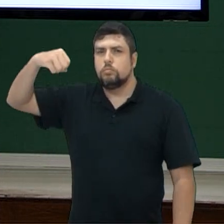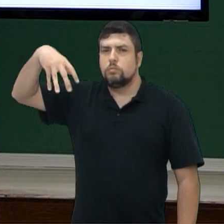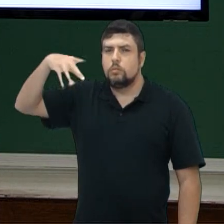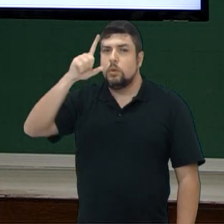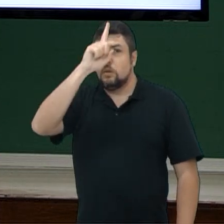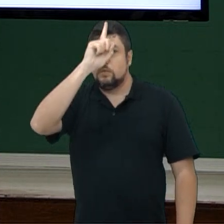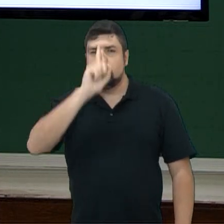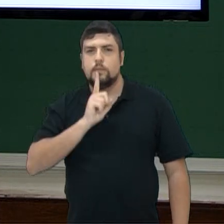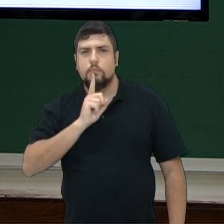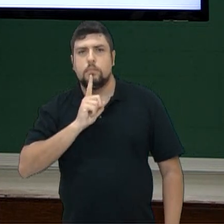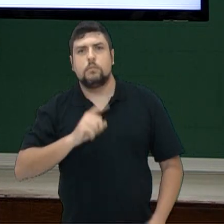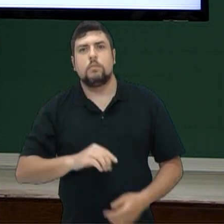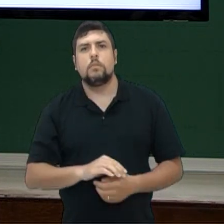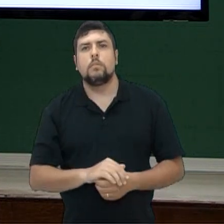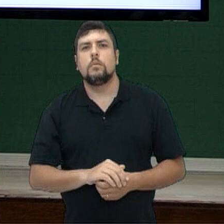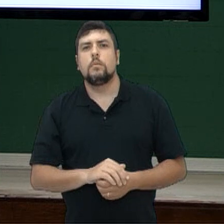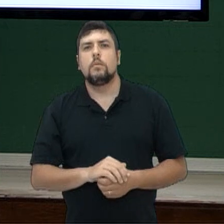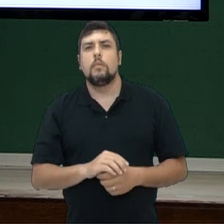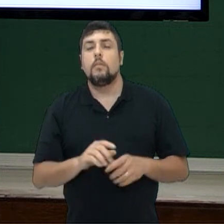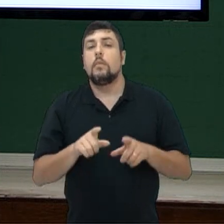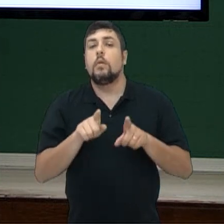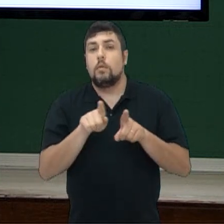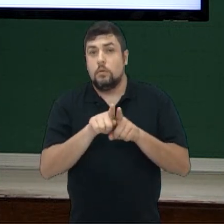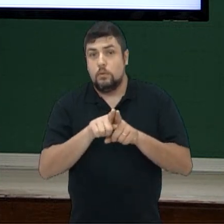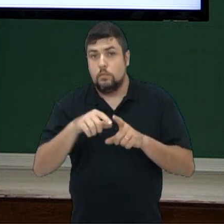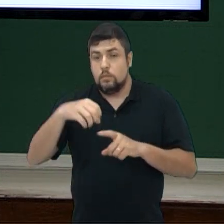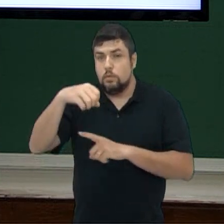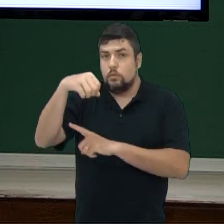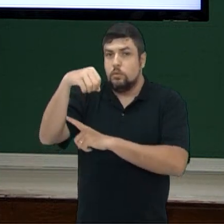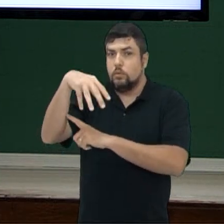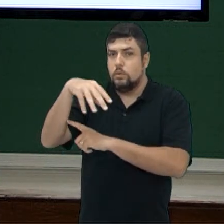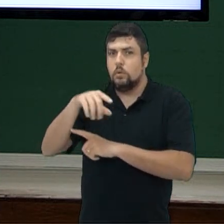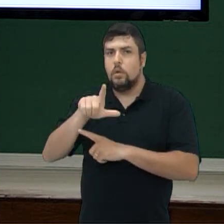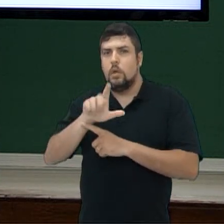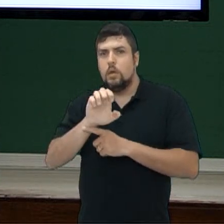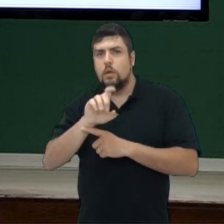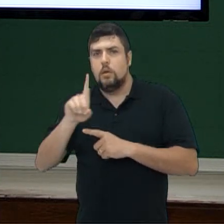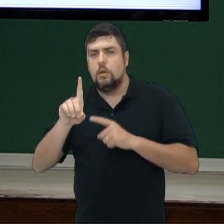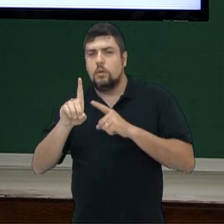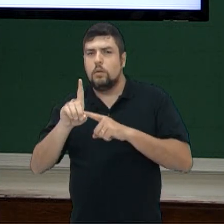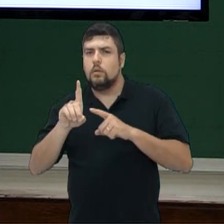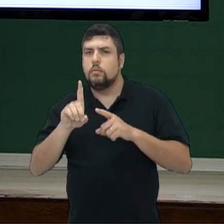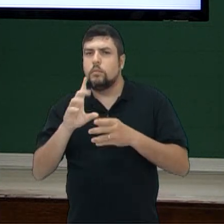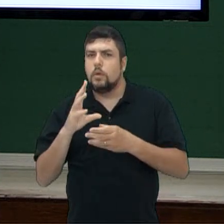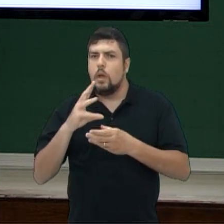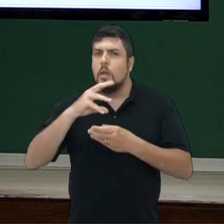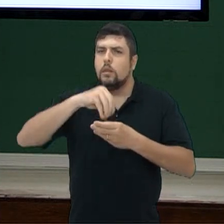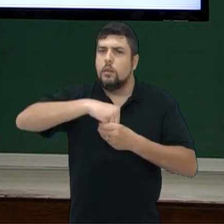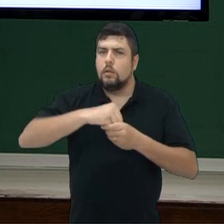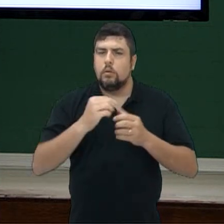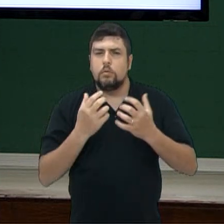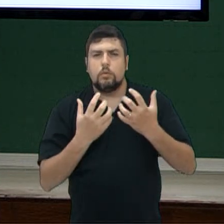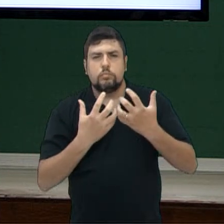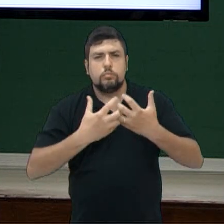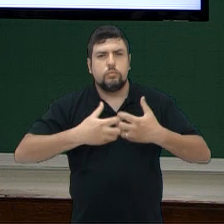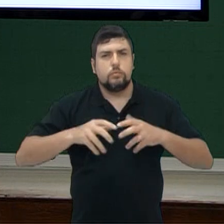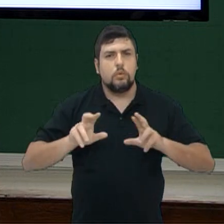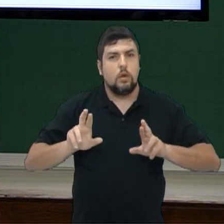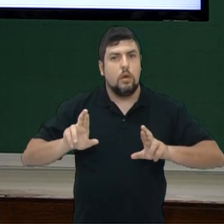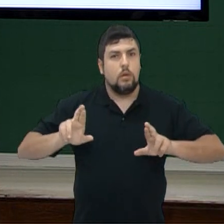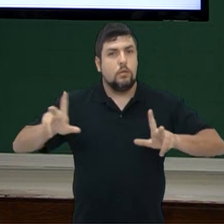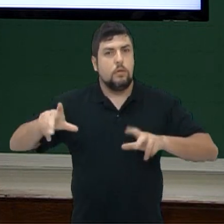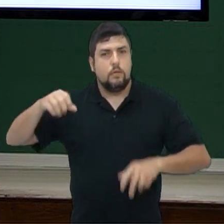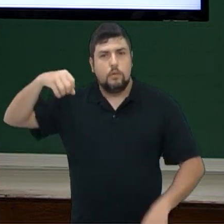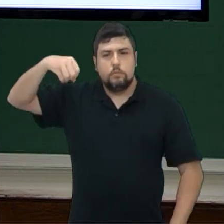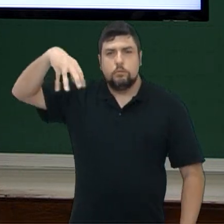também essas lâmpadas elas têm um funcionamento um pouquinho diferente, né, das fluorescentes, principalmente, né? A